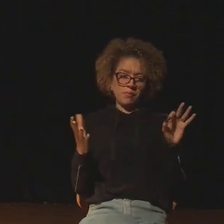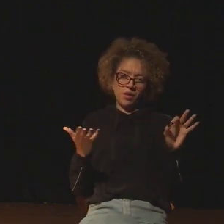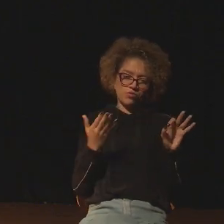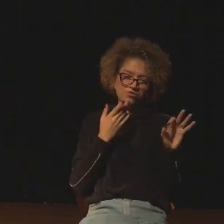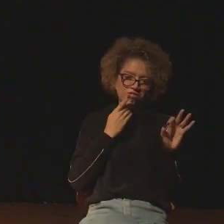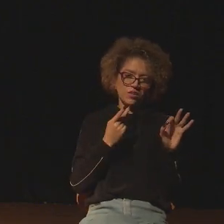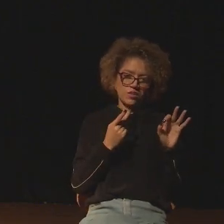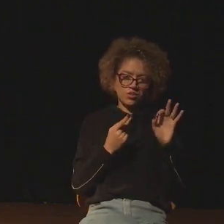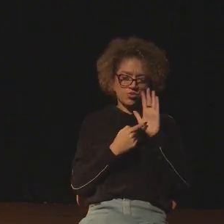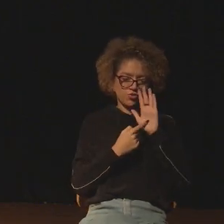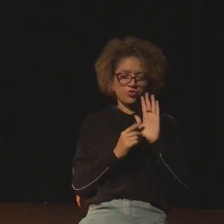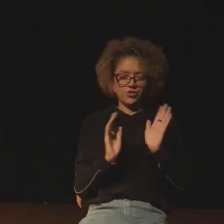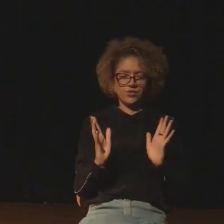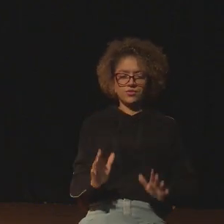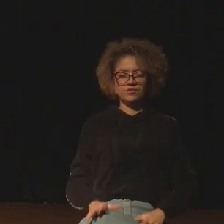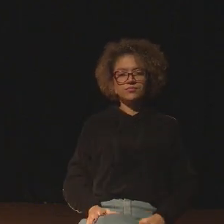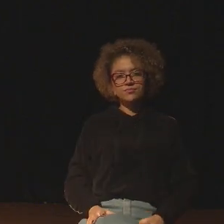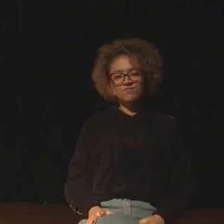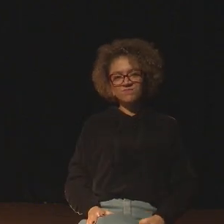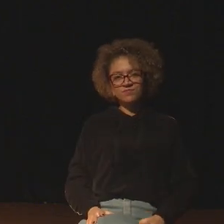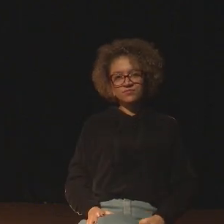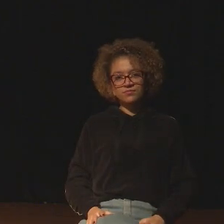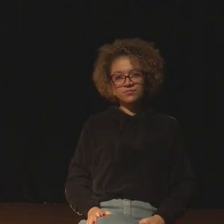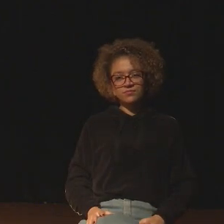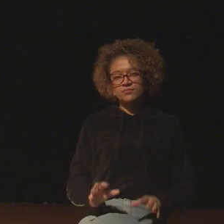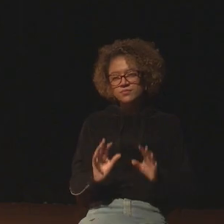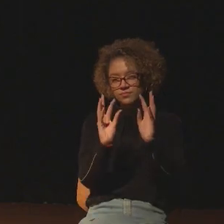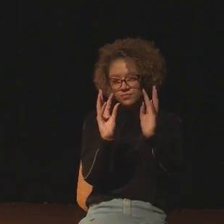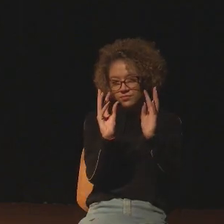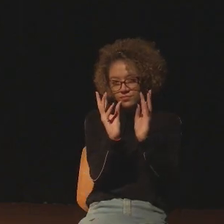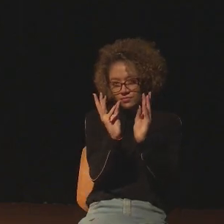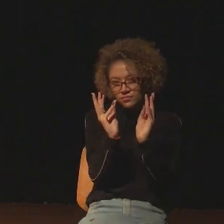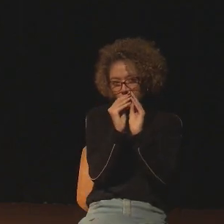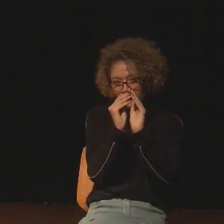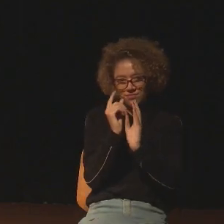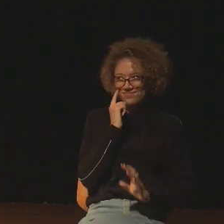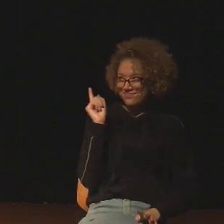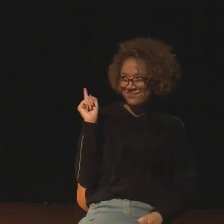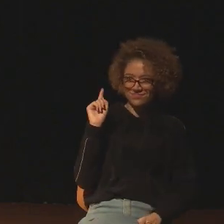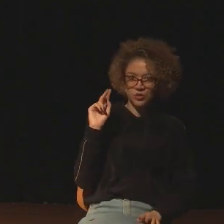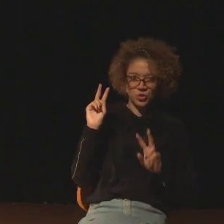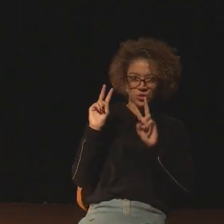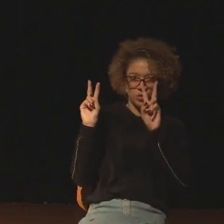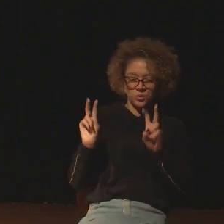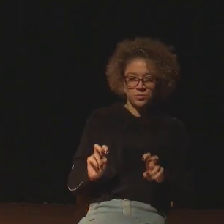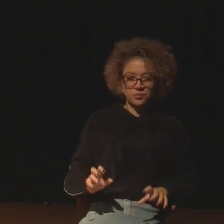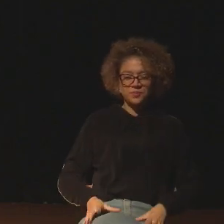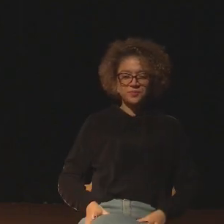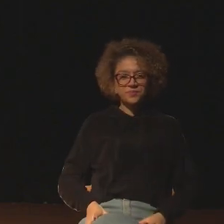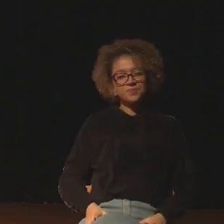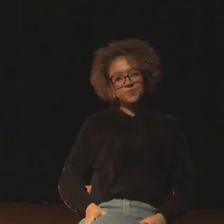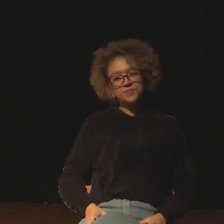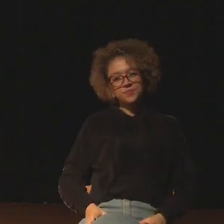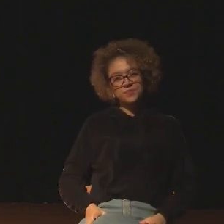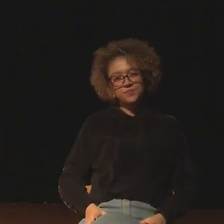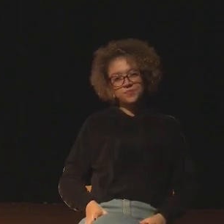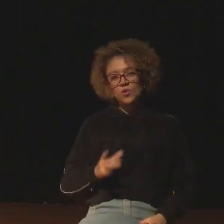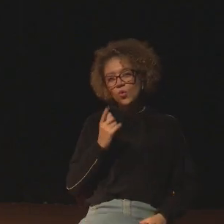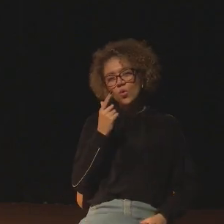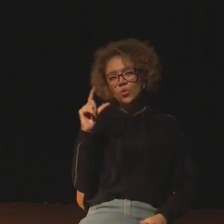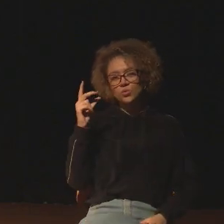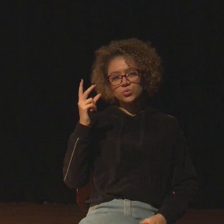mencionar. Só para concluir esse trecho aqui de cima, tem uma outra conexão que